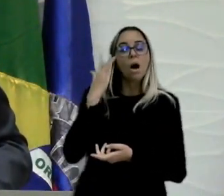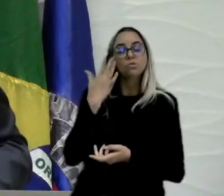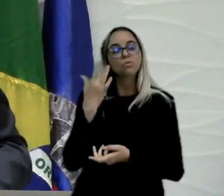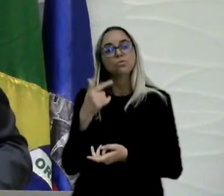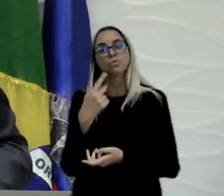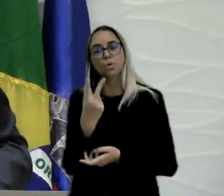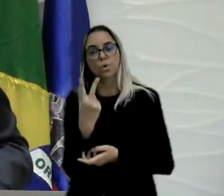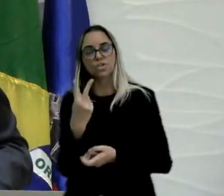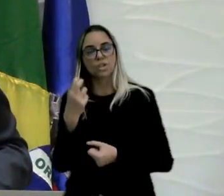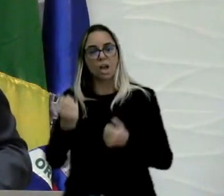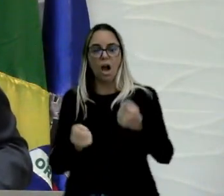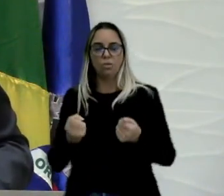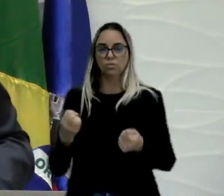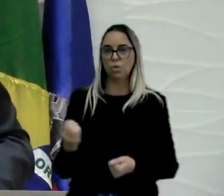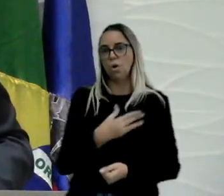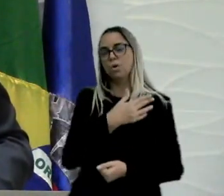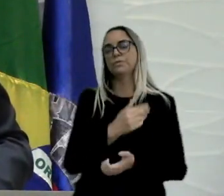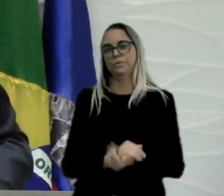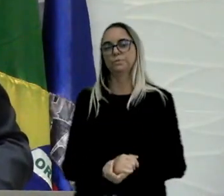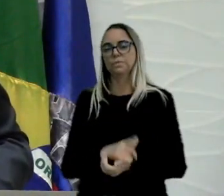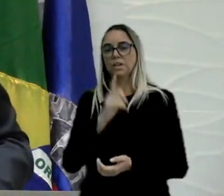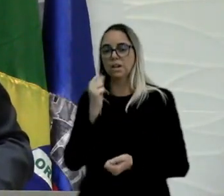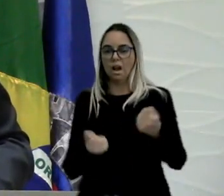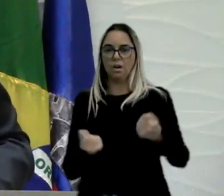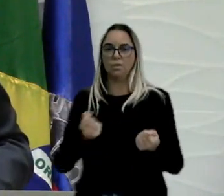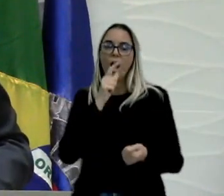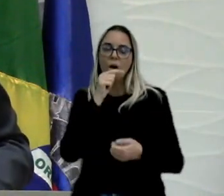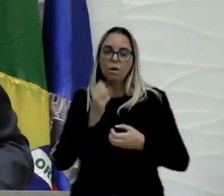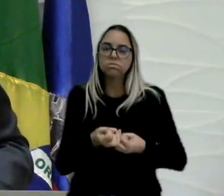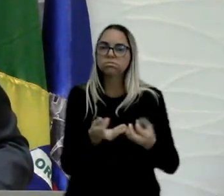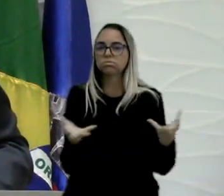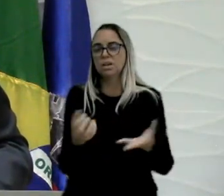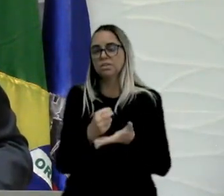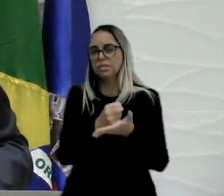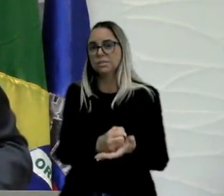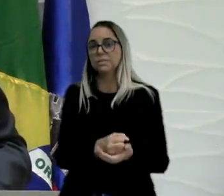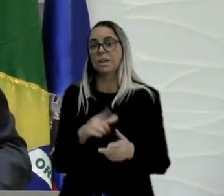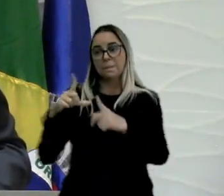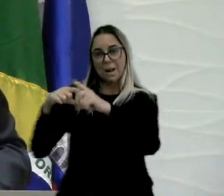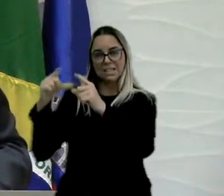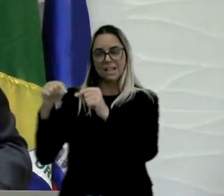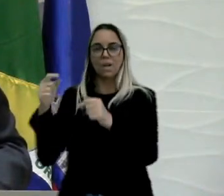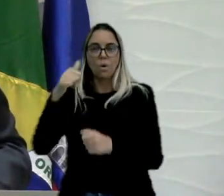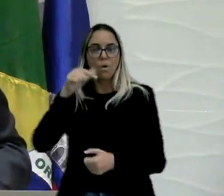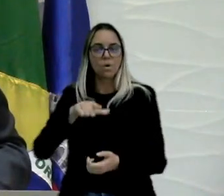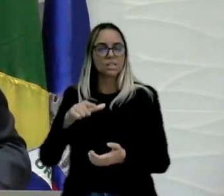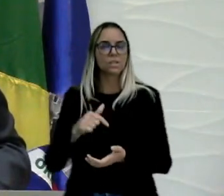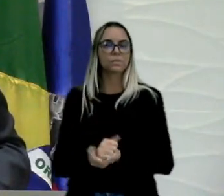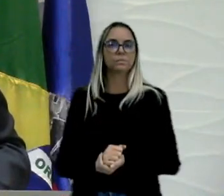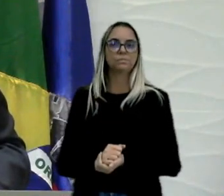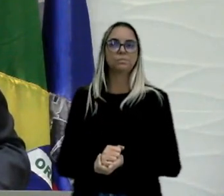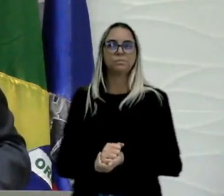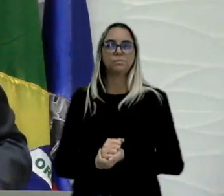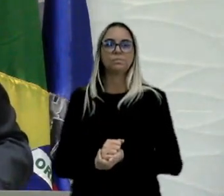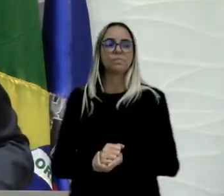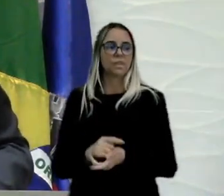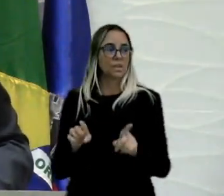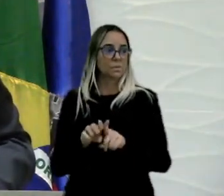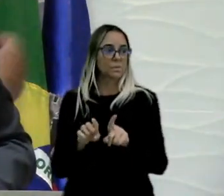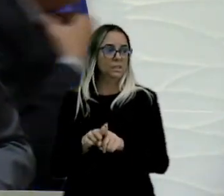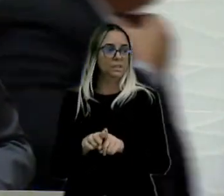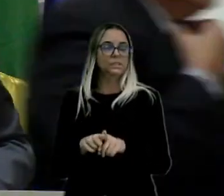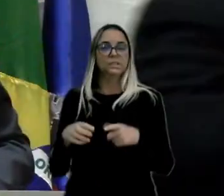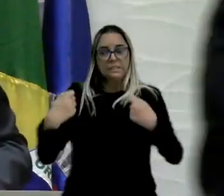que o prefeito Alexandre Baté conseguiu em Brasília e vamos eh ter a necessidade do